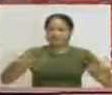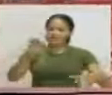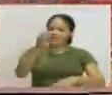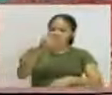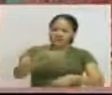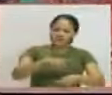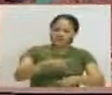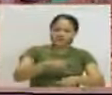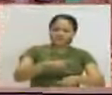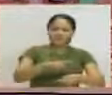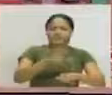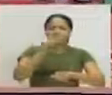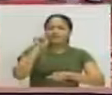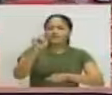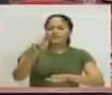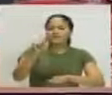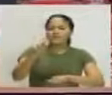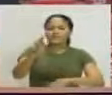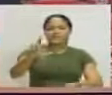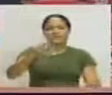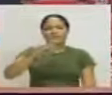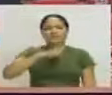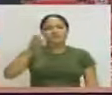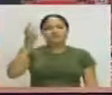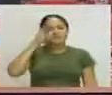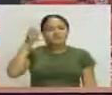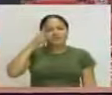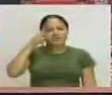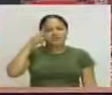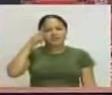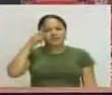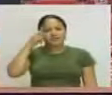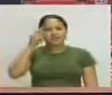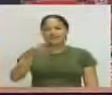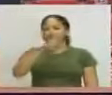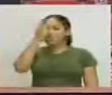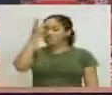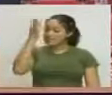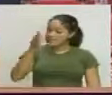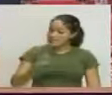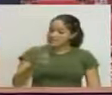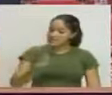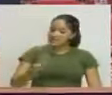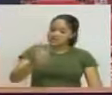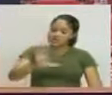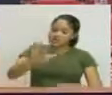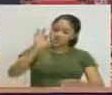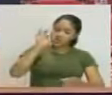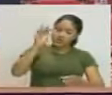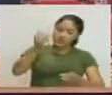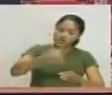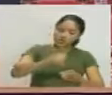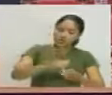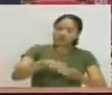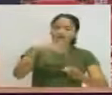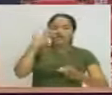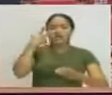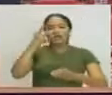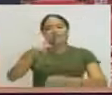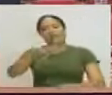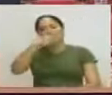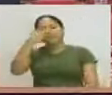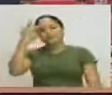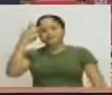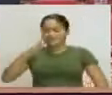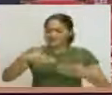Você tem que tomar consciência de quem você vai eleger na próxima eleição, de quem você vai colocar no poder. Gente, eles são